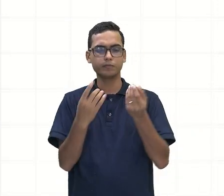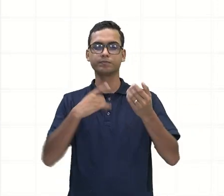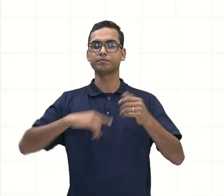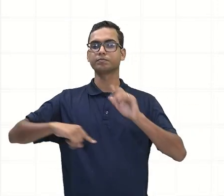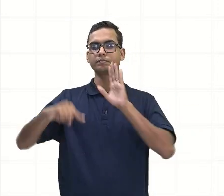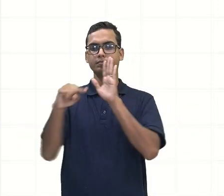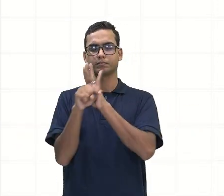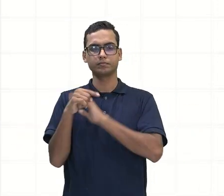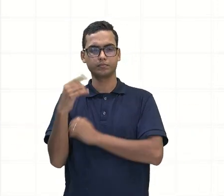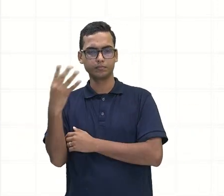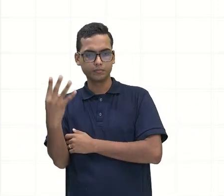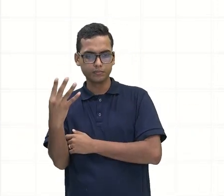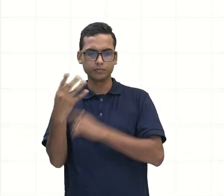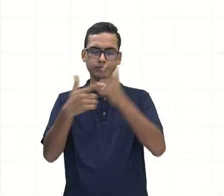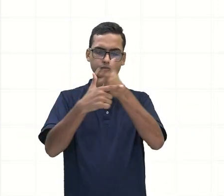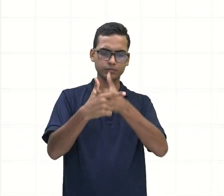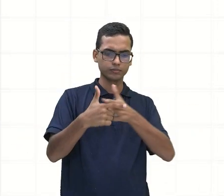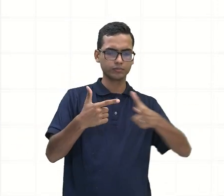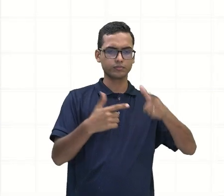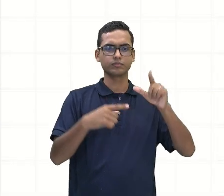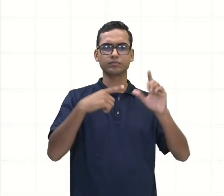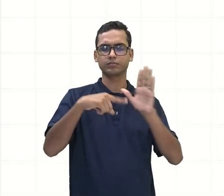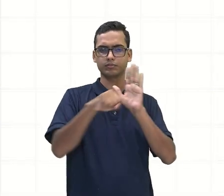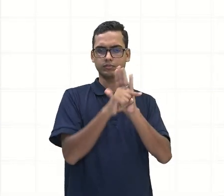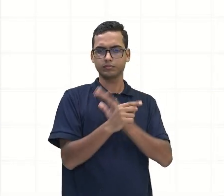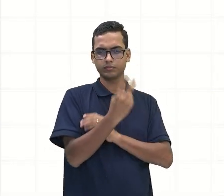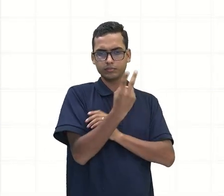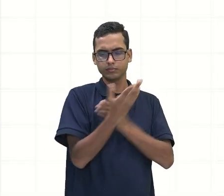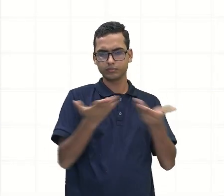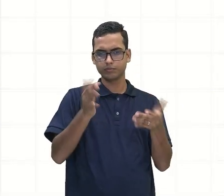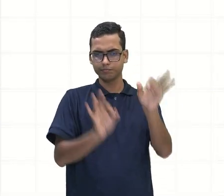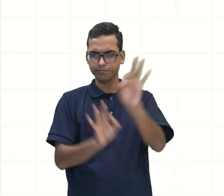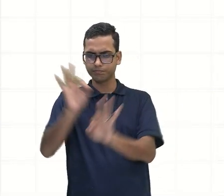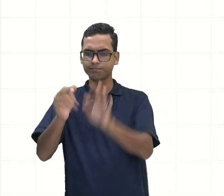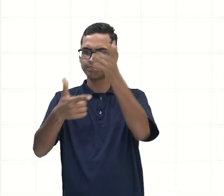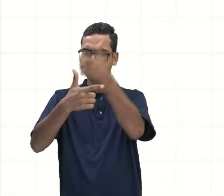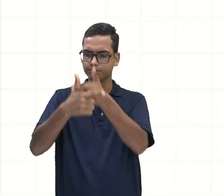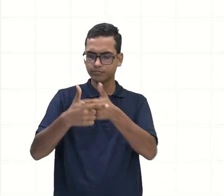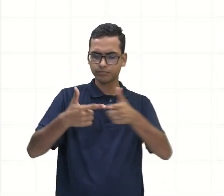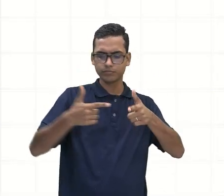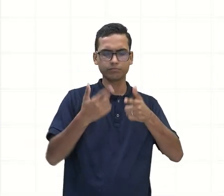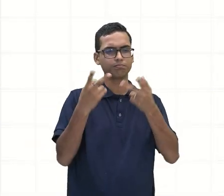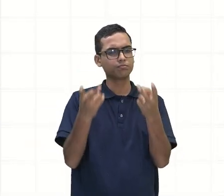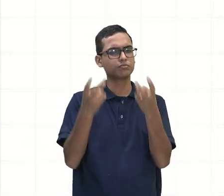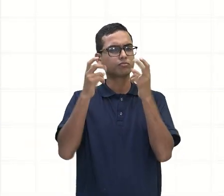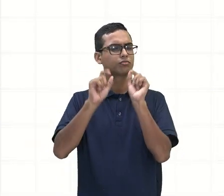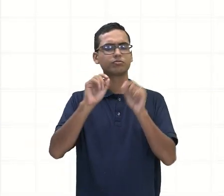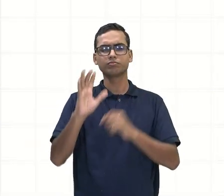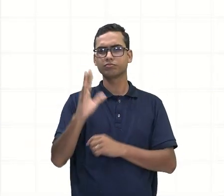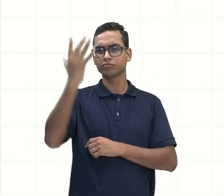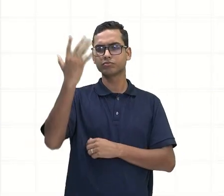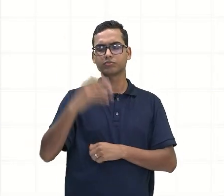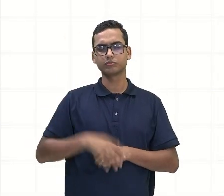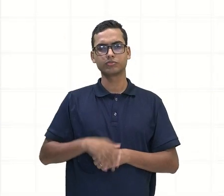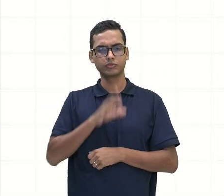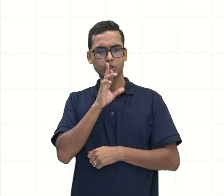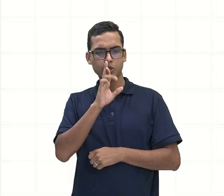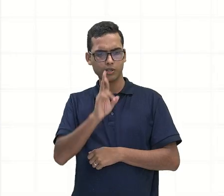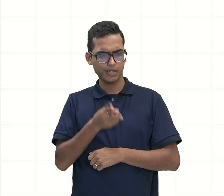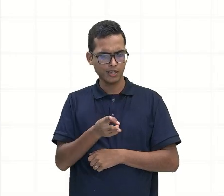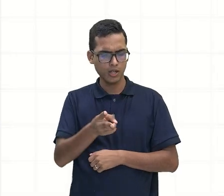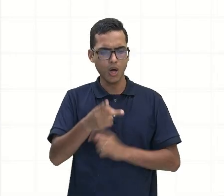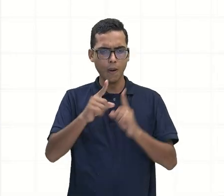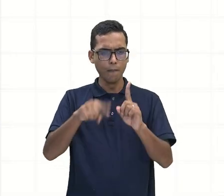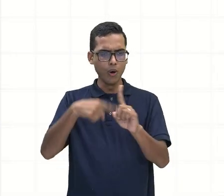2. Divisão, o que acontece? Sinais iguais, o resultado é sempre positivo. E